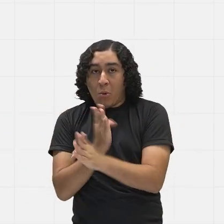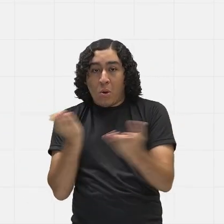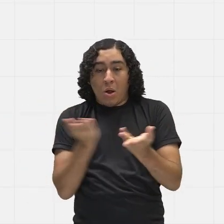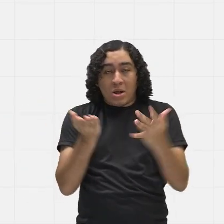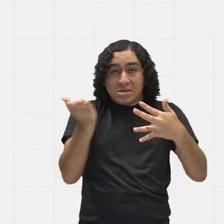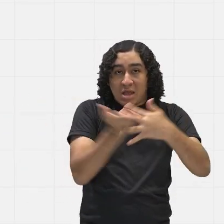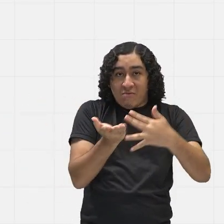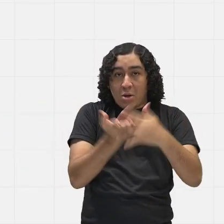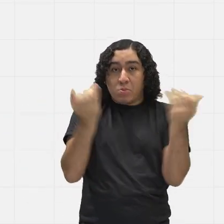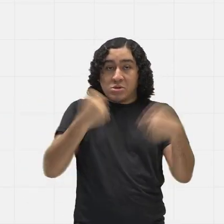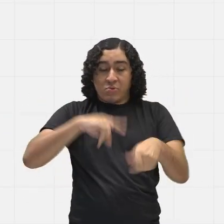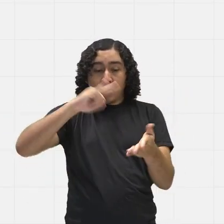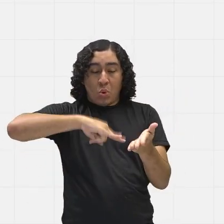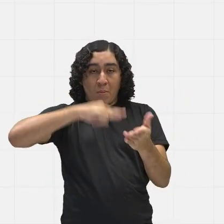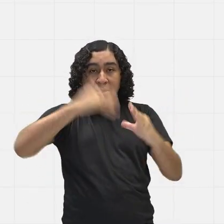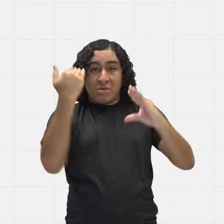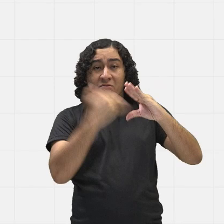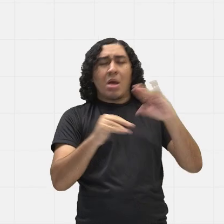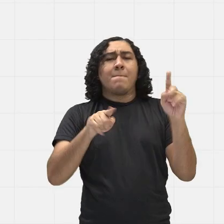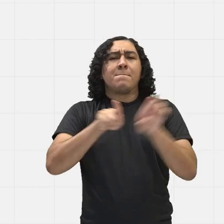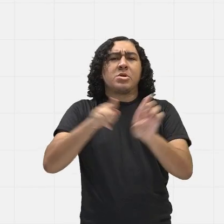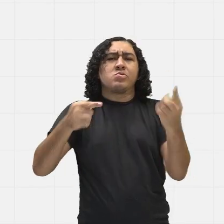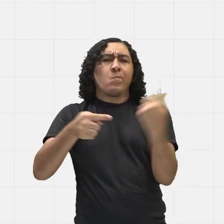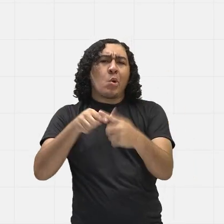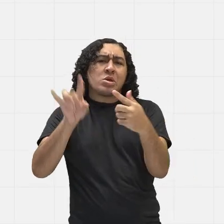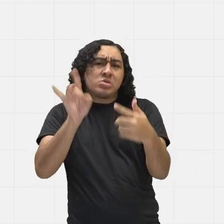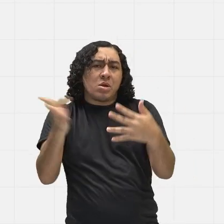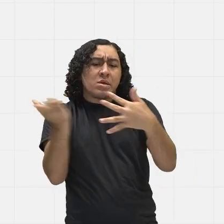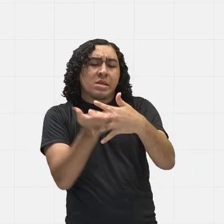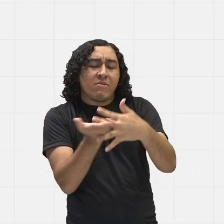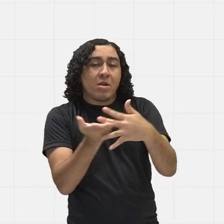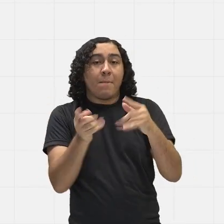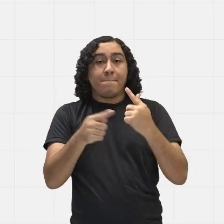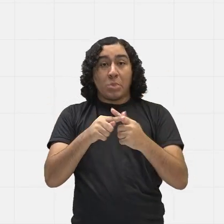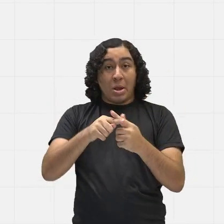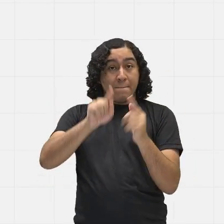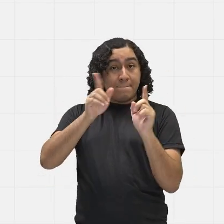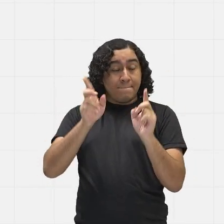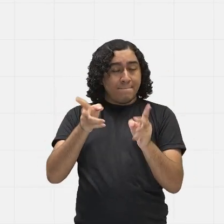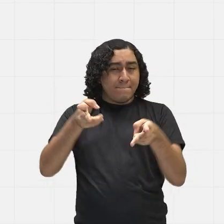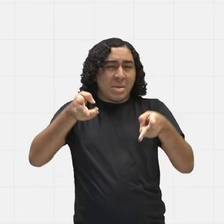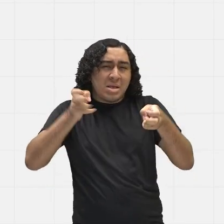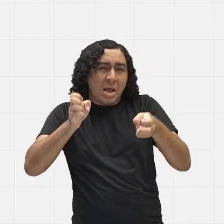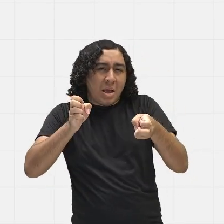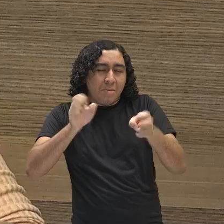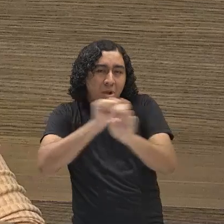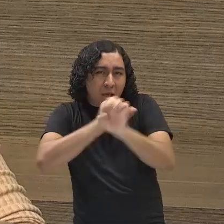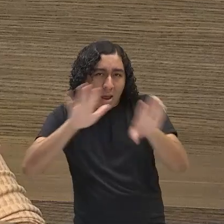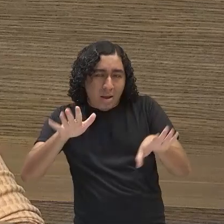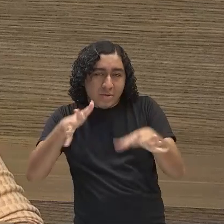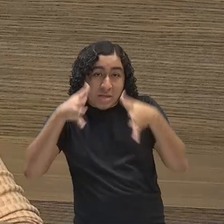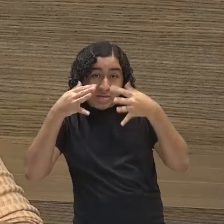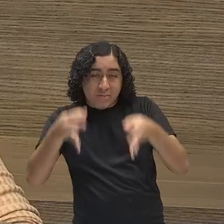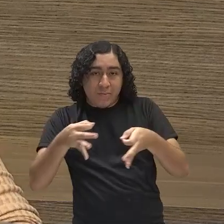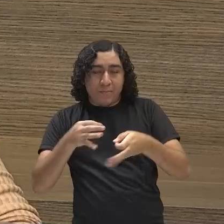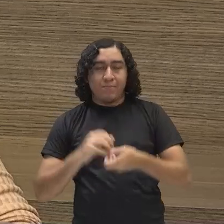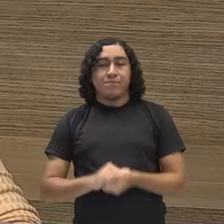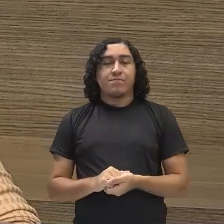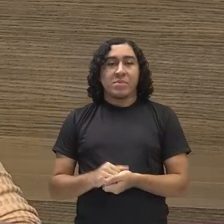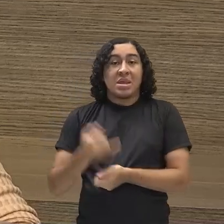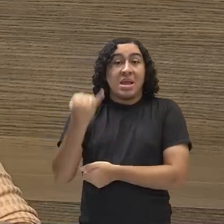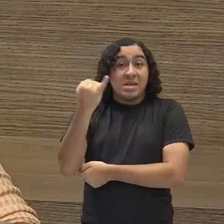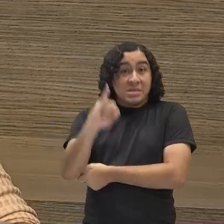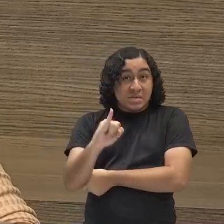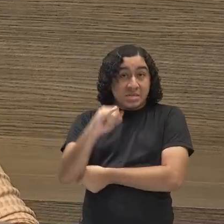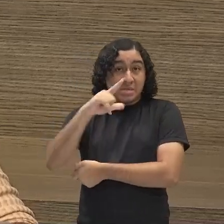para vocês. Por que o intervalo? Porque assim, professor, só para você compreender. Quando uma transmissão está